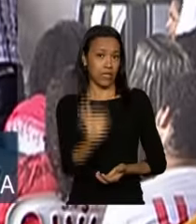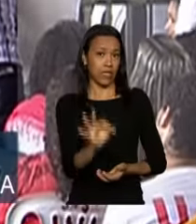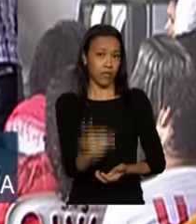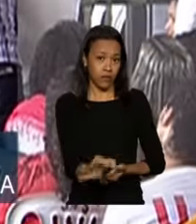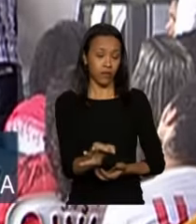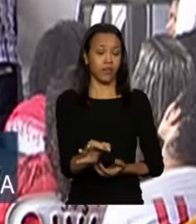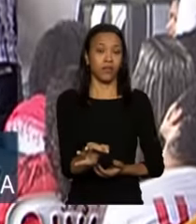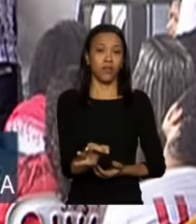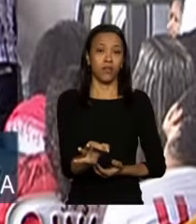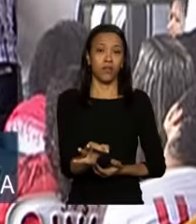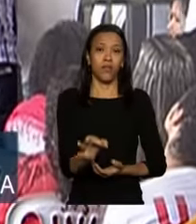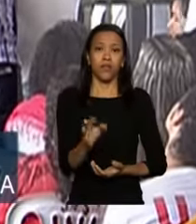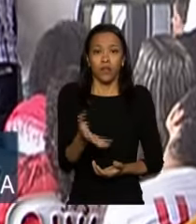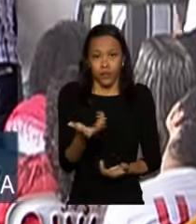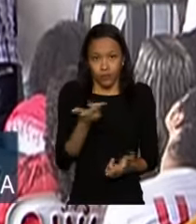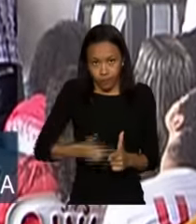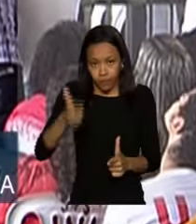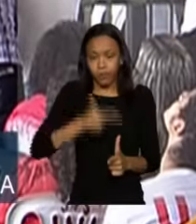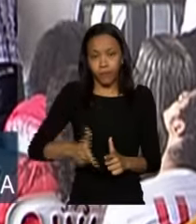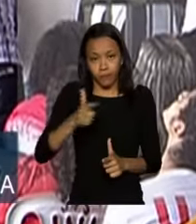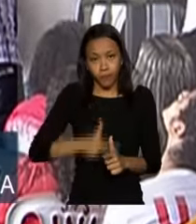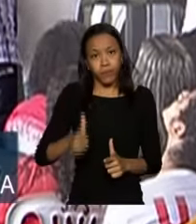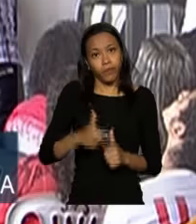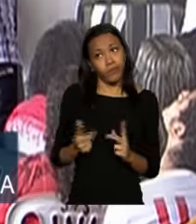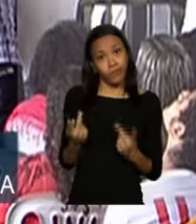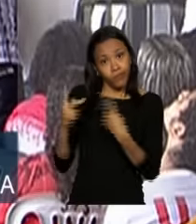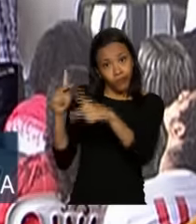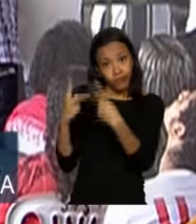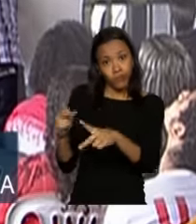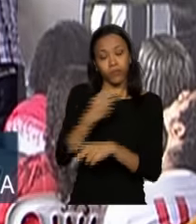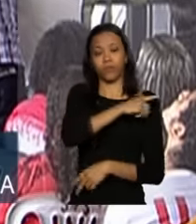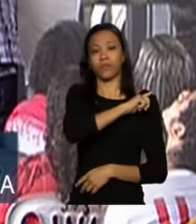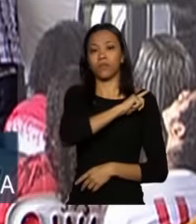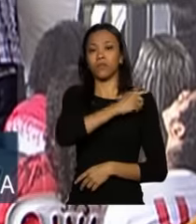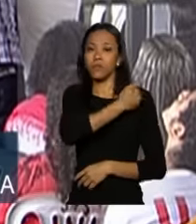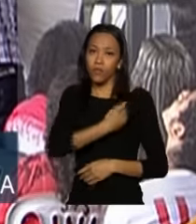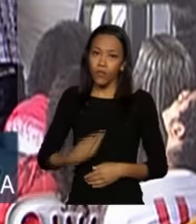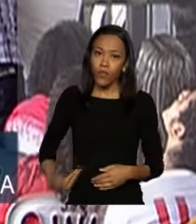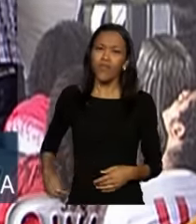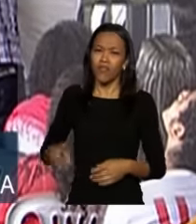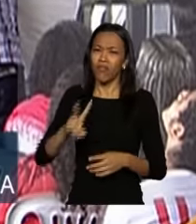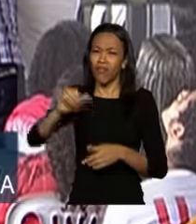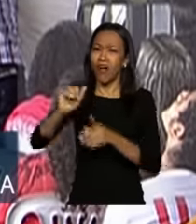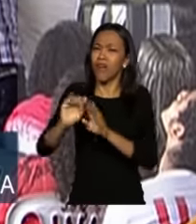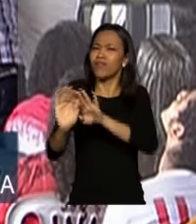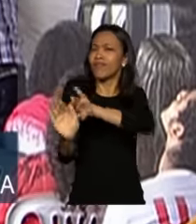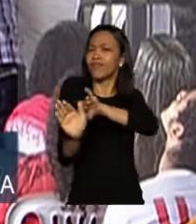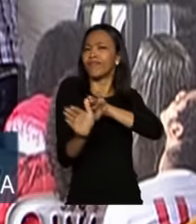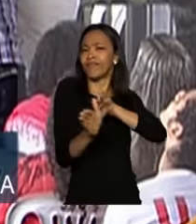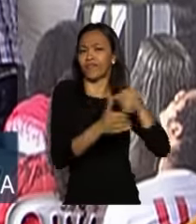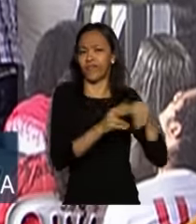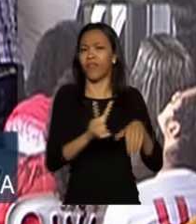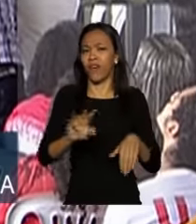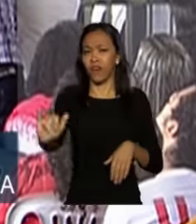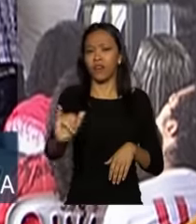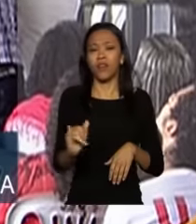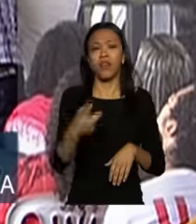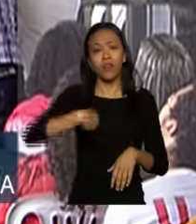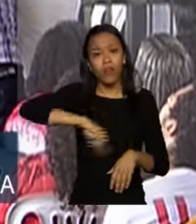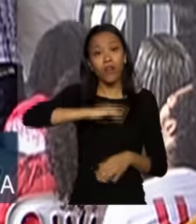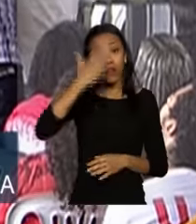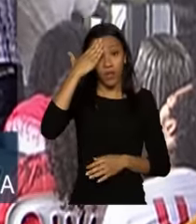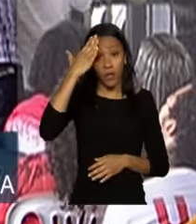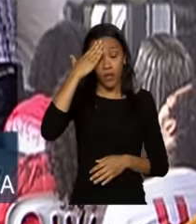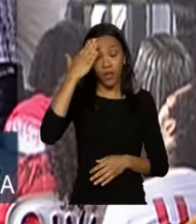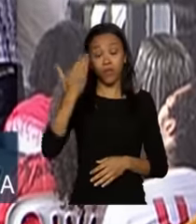que as dificuldades do seu governo são passageiras. Todos sabemos que o